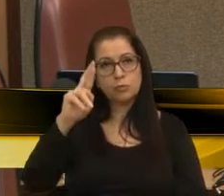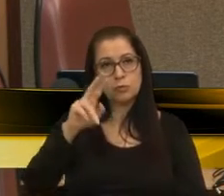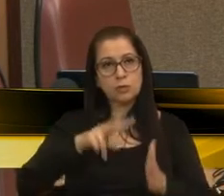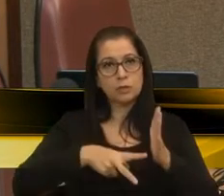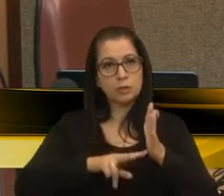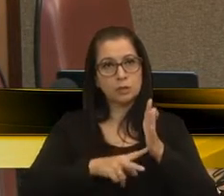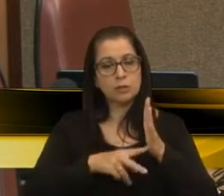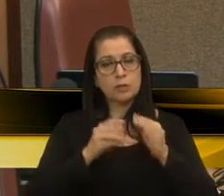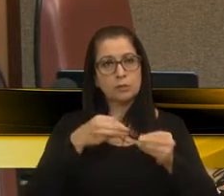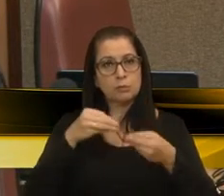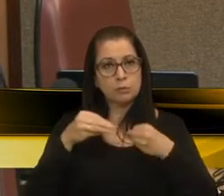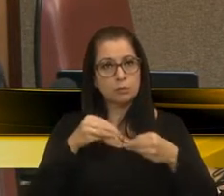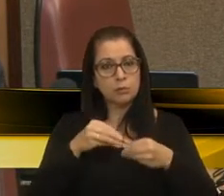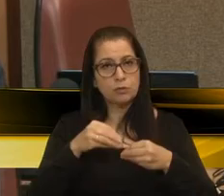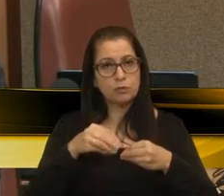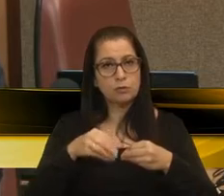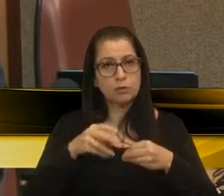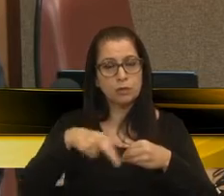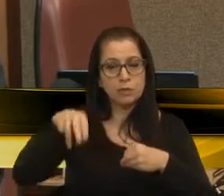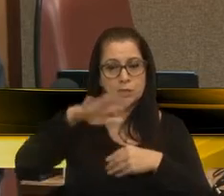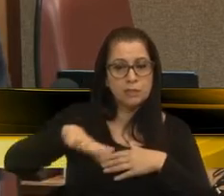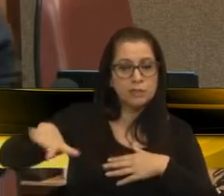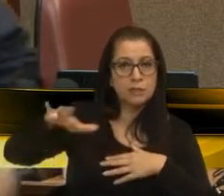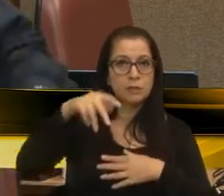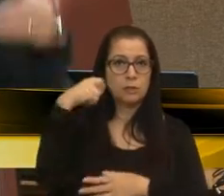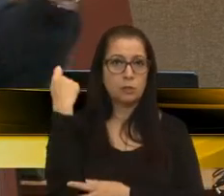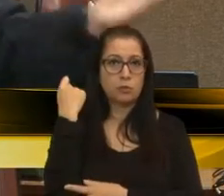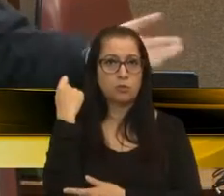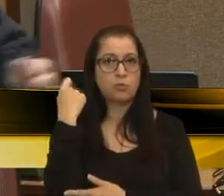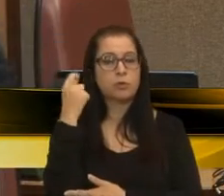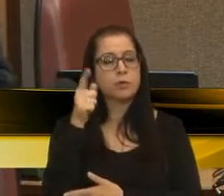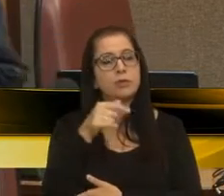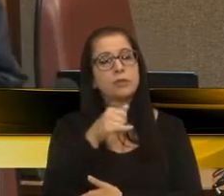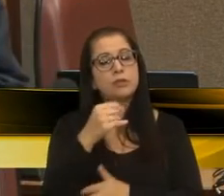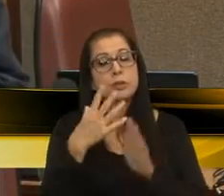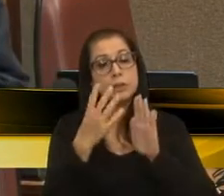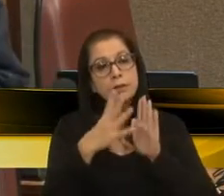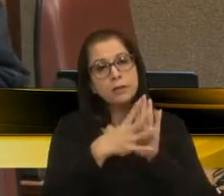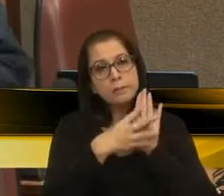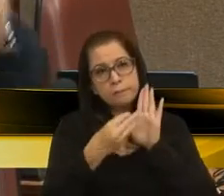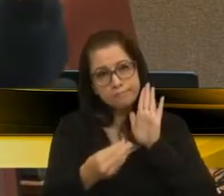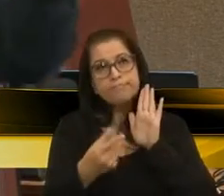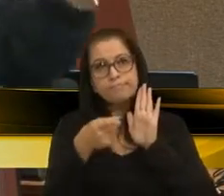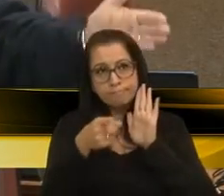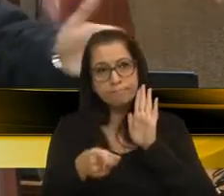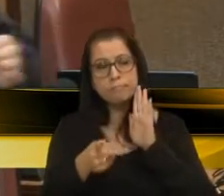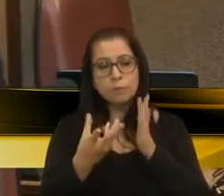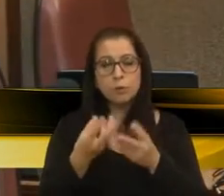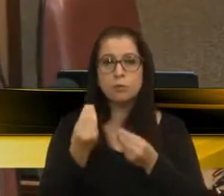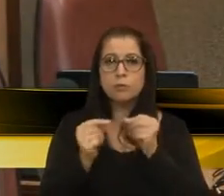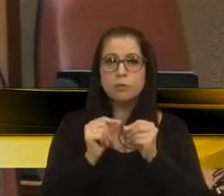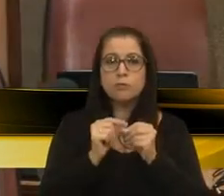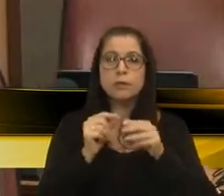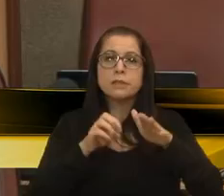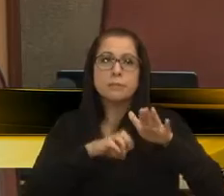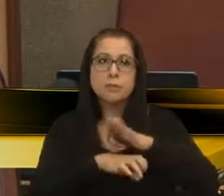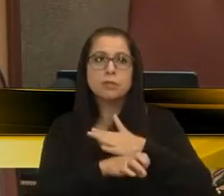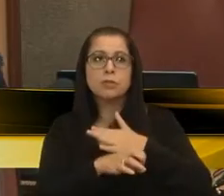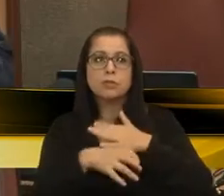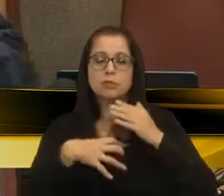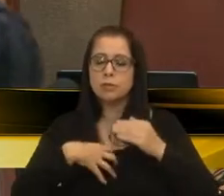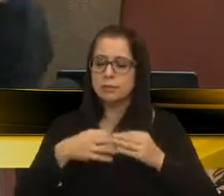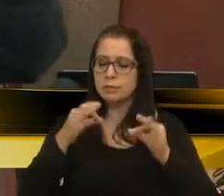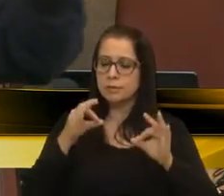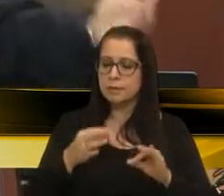Sindicato Plástico do Nordeste Gaúcho, do Simplas, e deixa exemplos, né, de como se faz empreendimentos de maneira